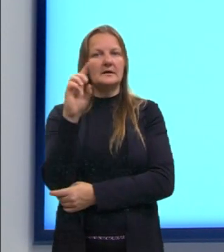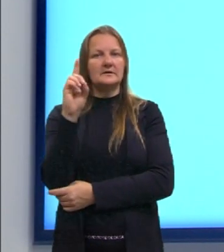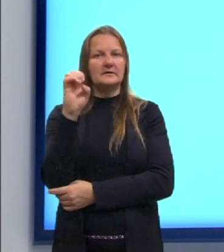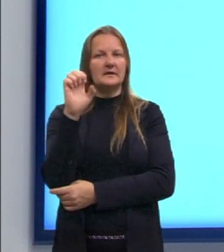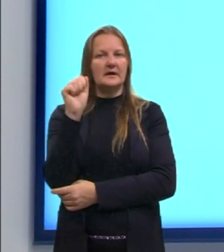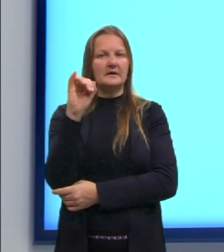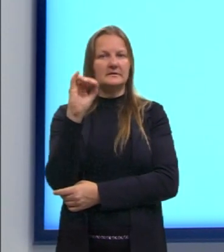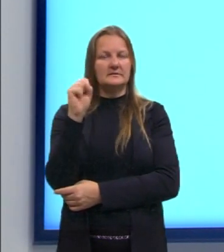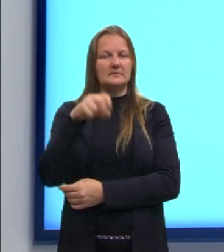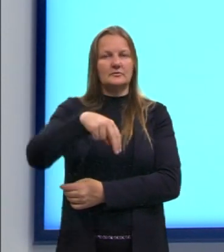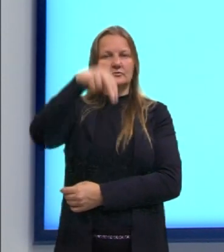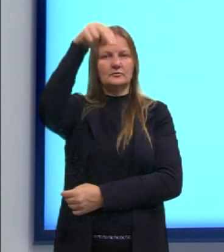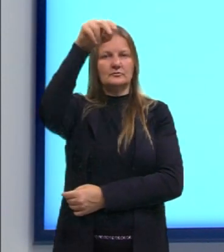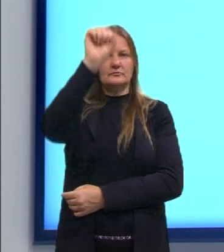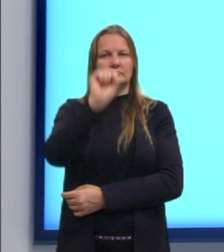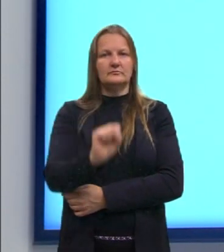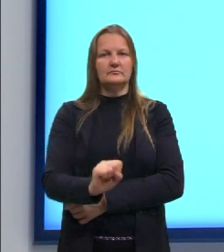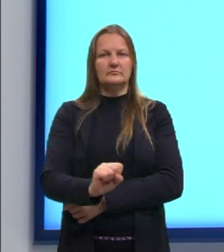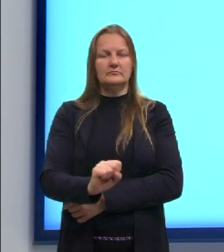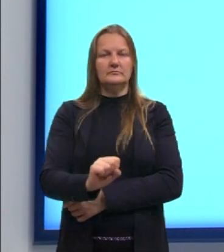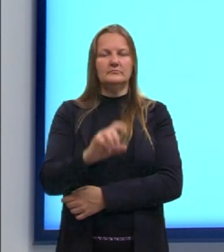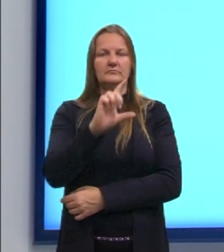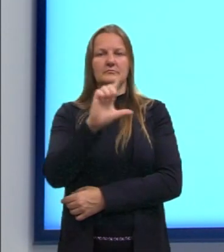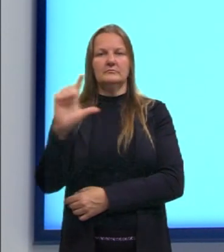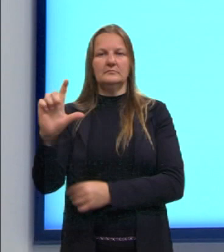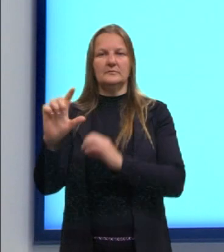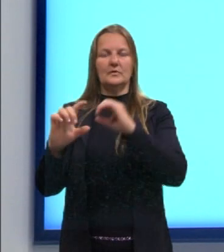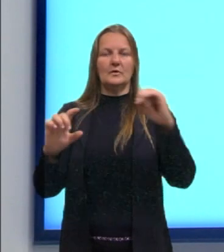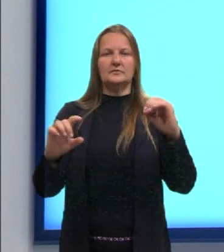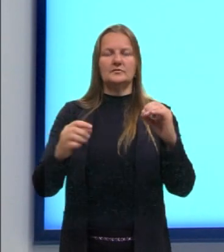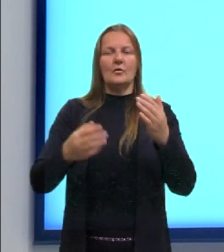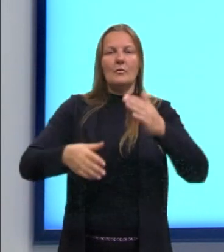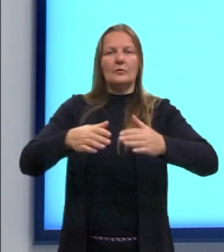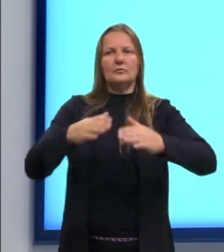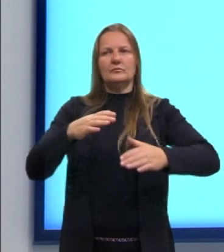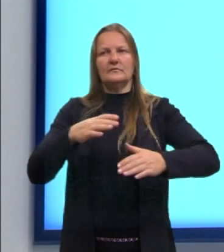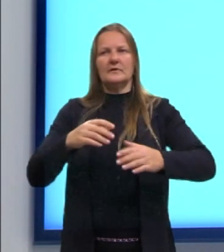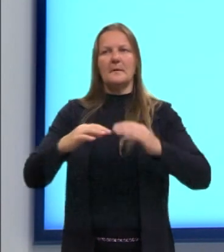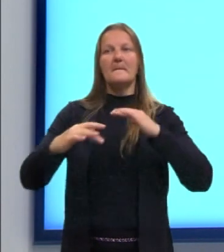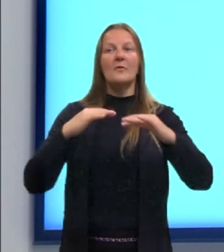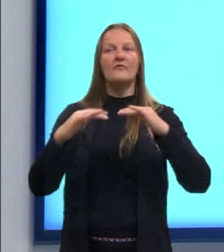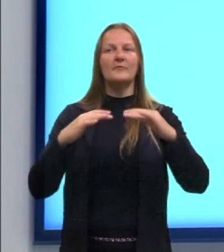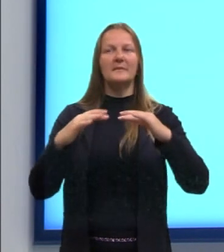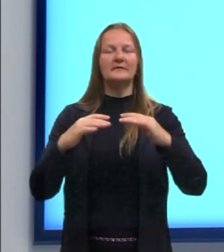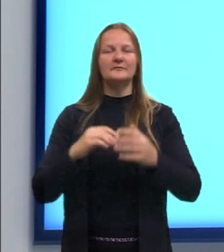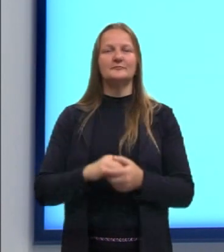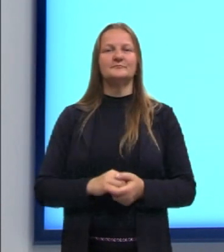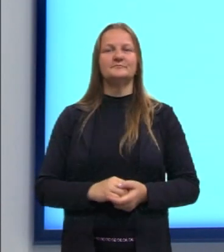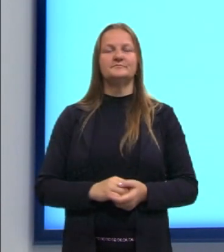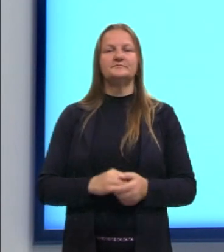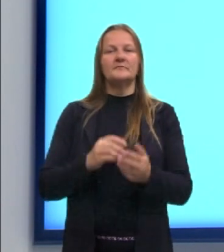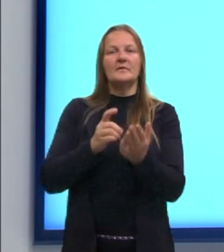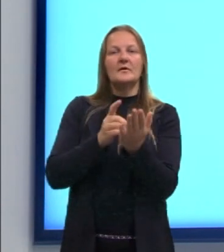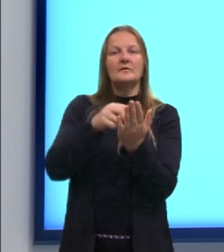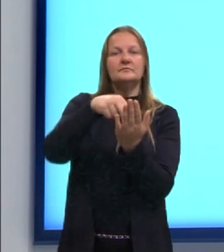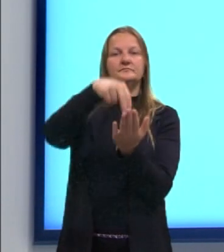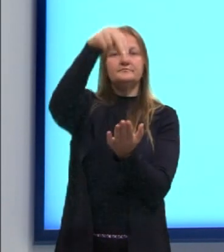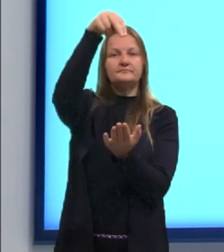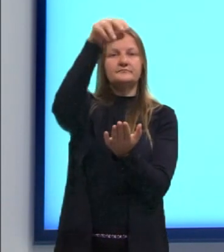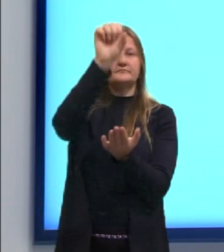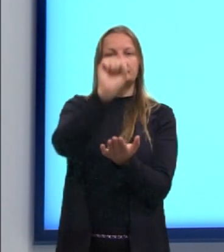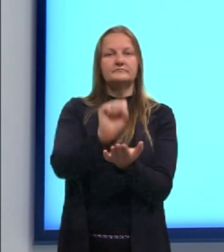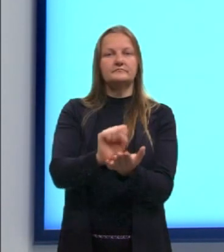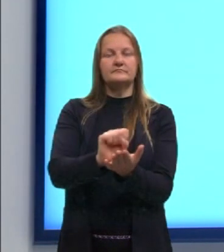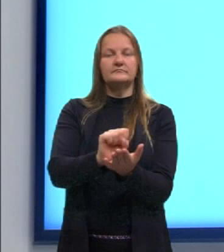nos direcionar então para a movimentação daquele pontinho. A direção norte-sul é